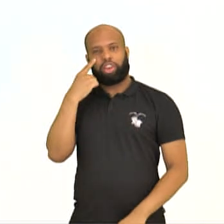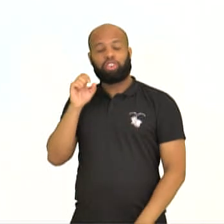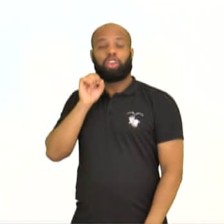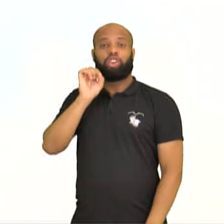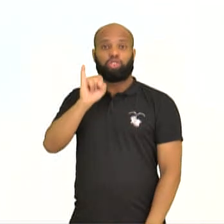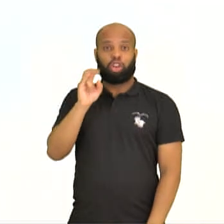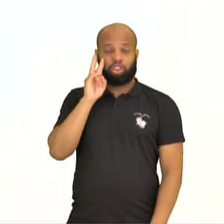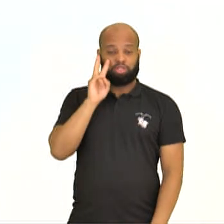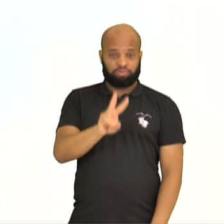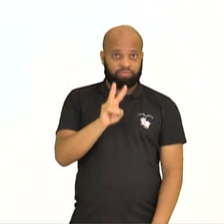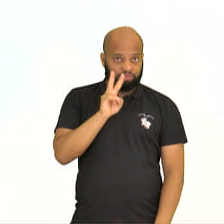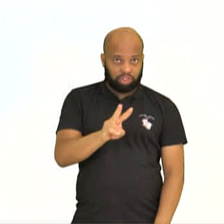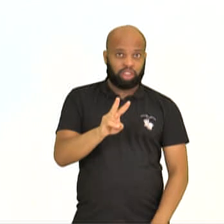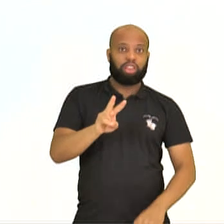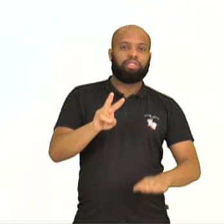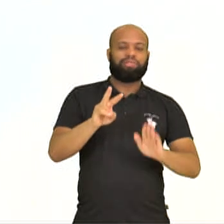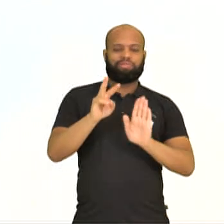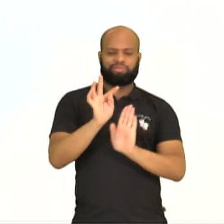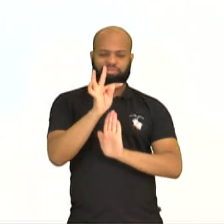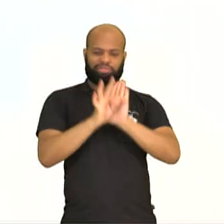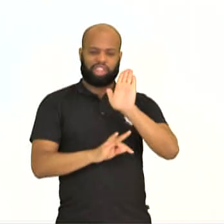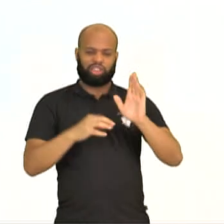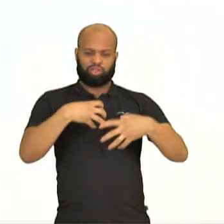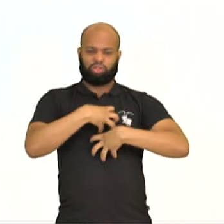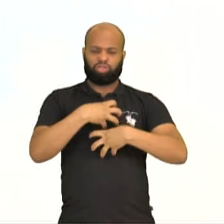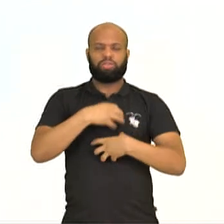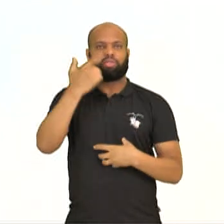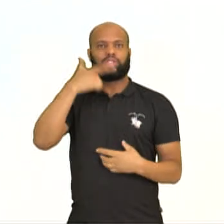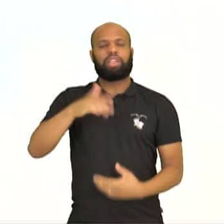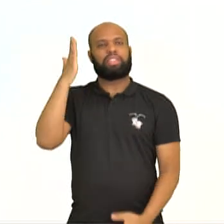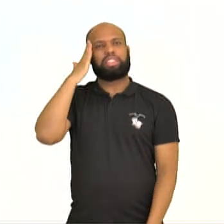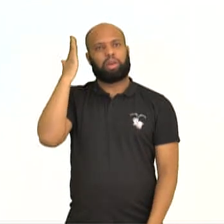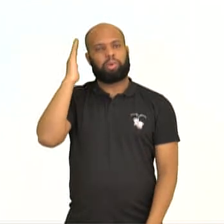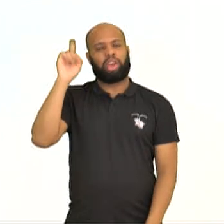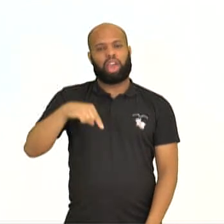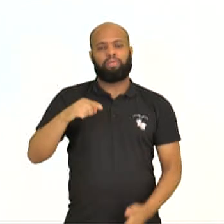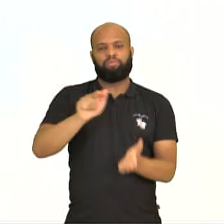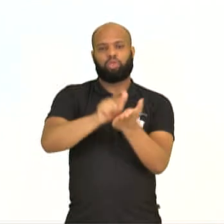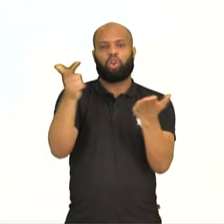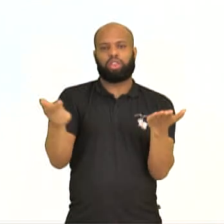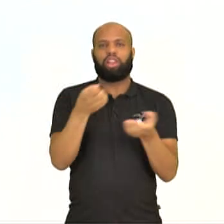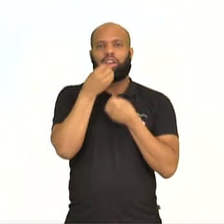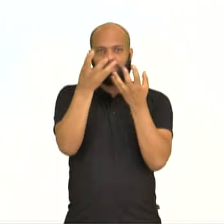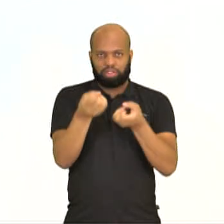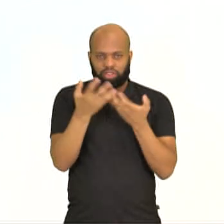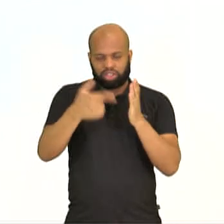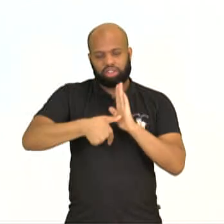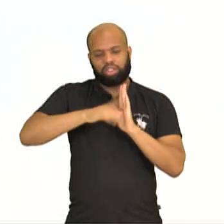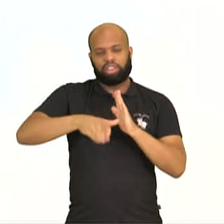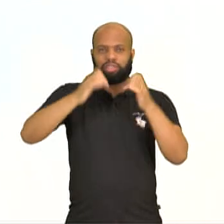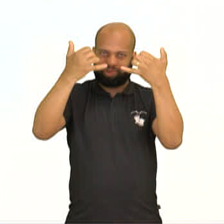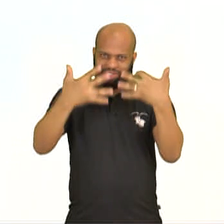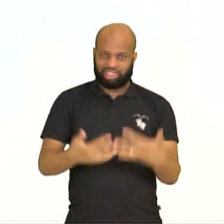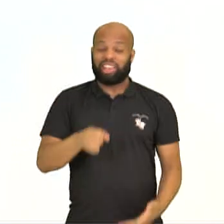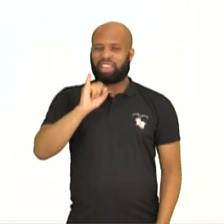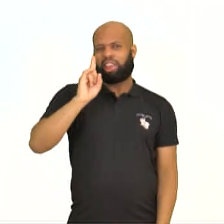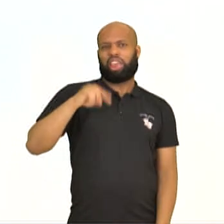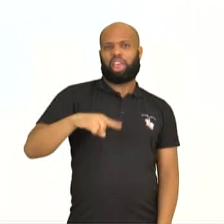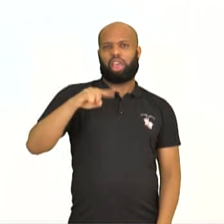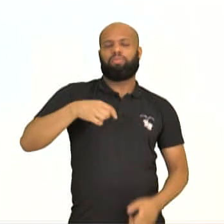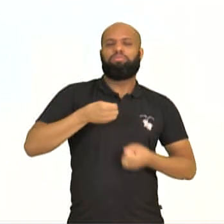de olhar o formato do texto já é possível associá-lo a uma notícia de jornal na internet, como eu já havia anunciado, né? Se é uma